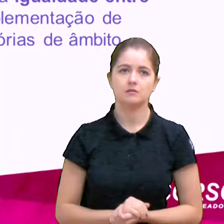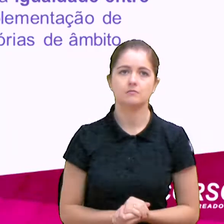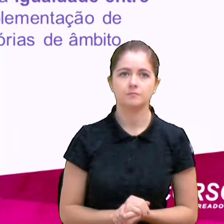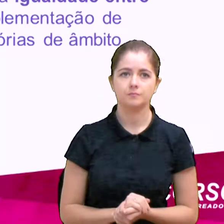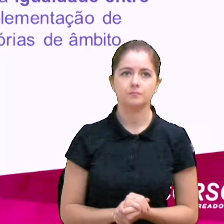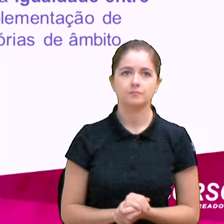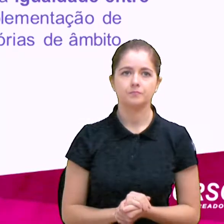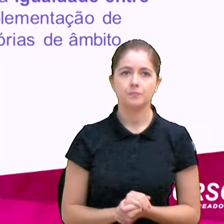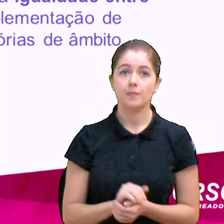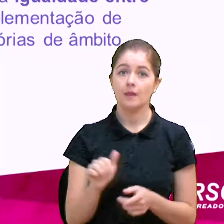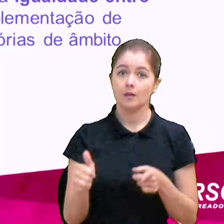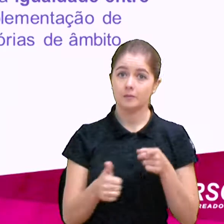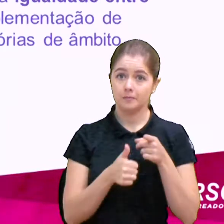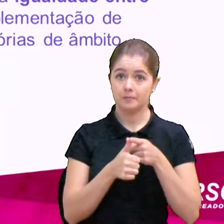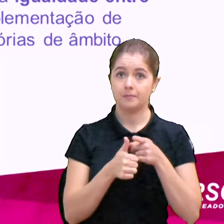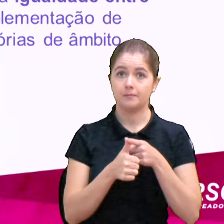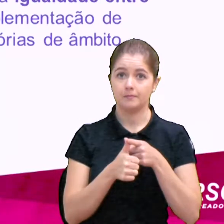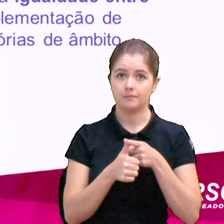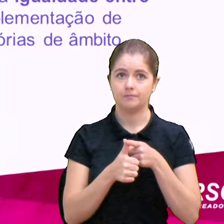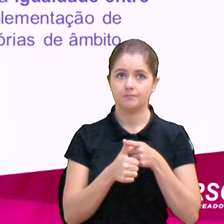Então, primeiro,